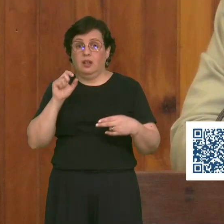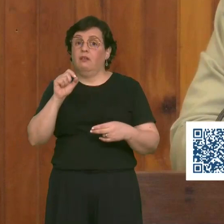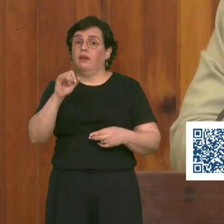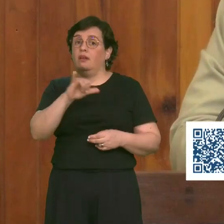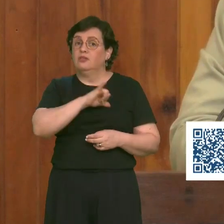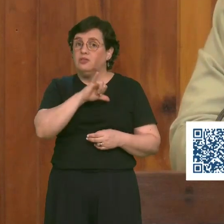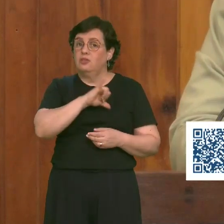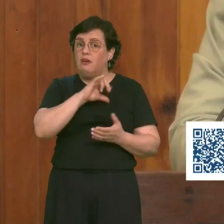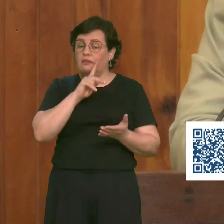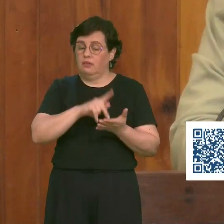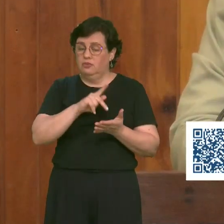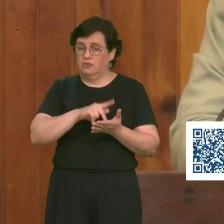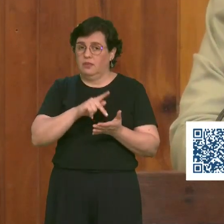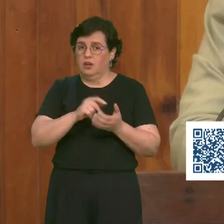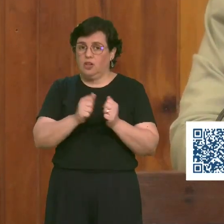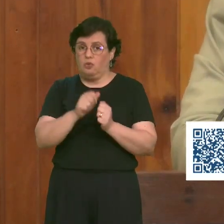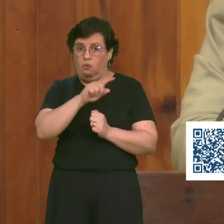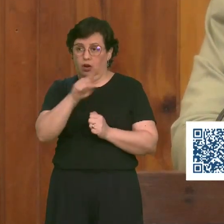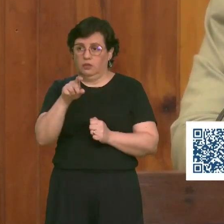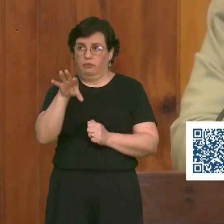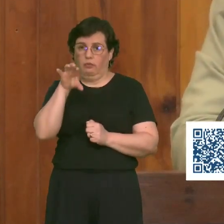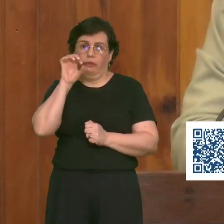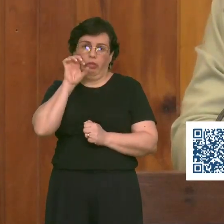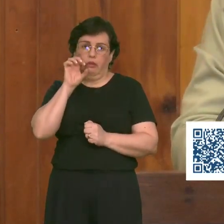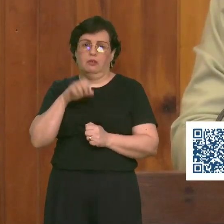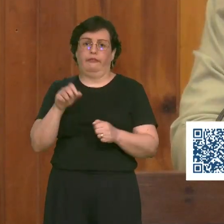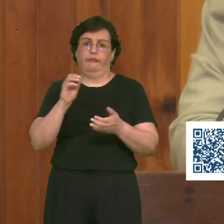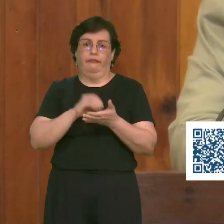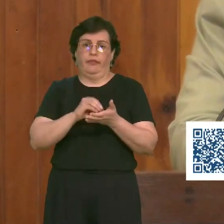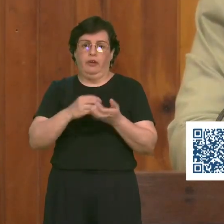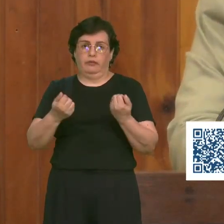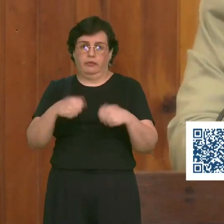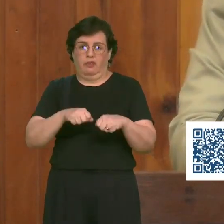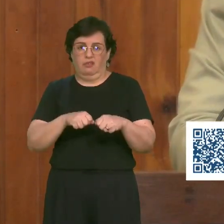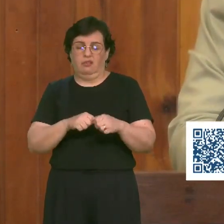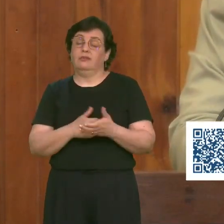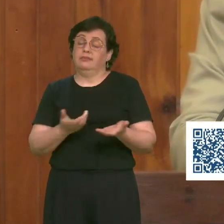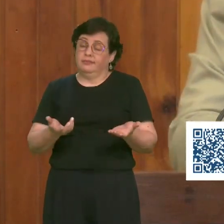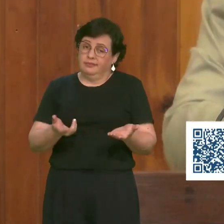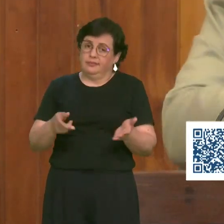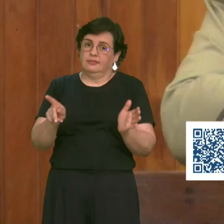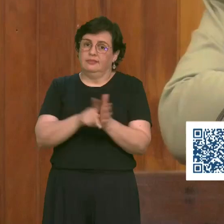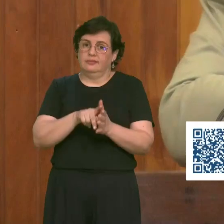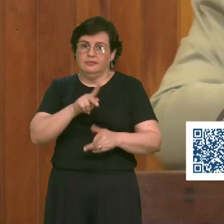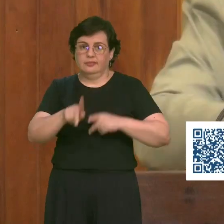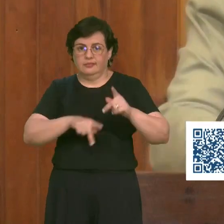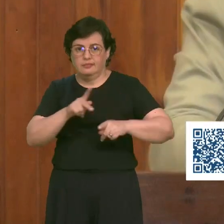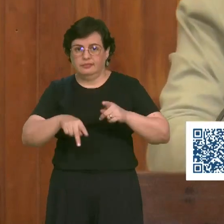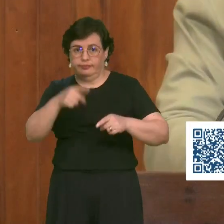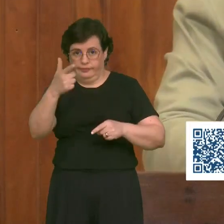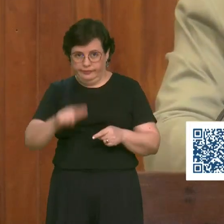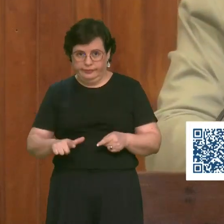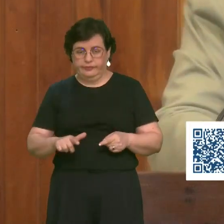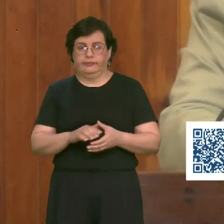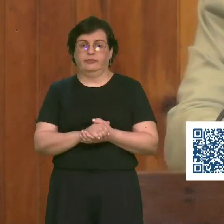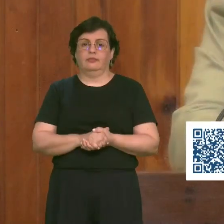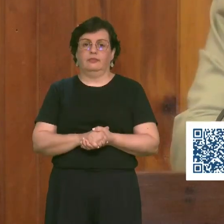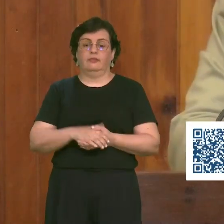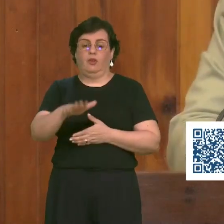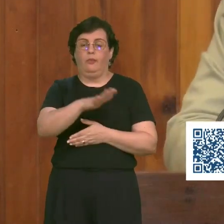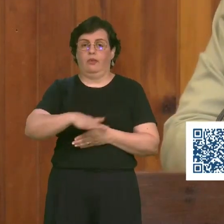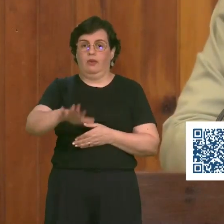sofre com essa omissão incompetência e perseguição do poder público e a própria população é uma área que todos nós